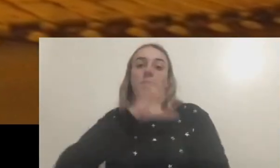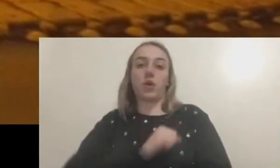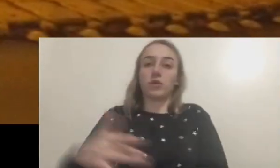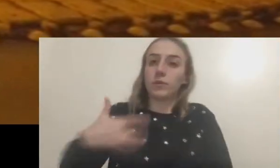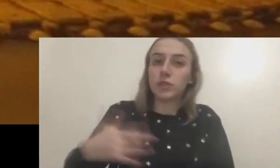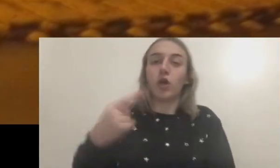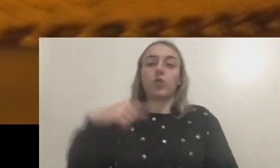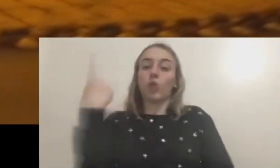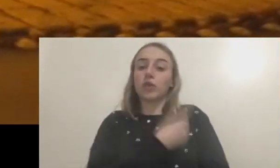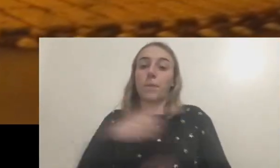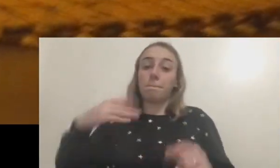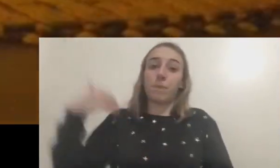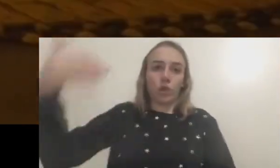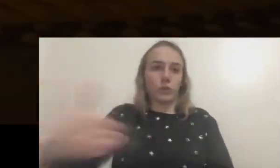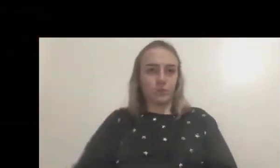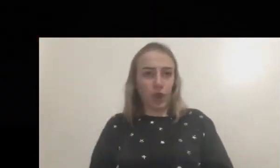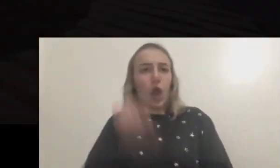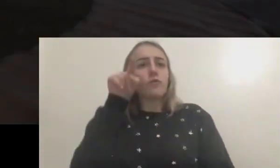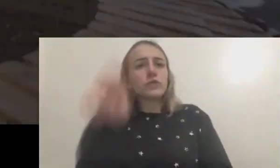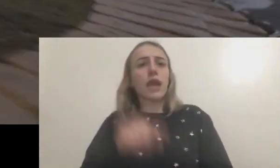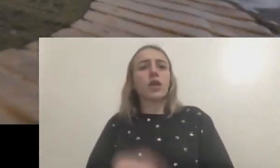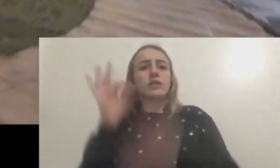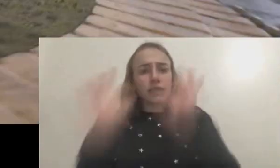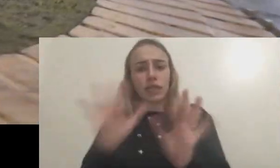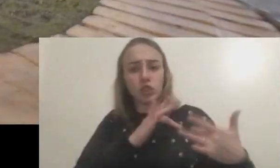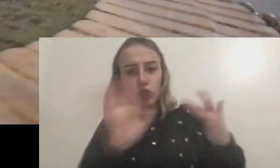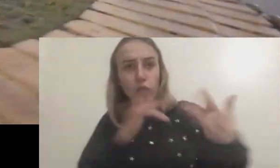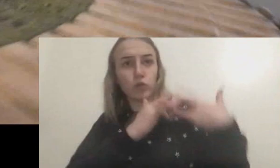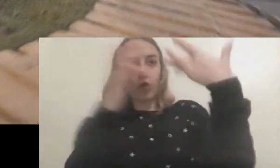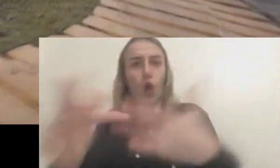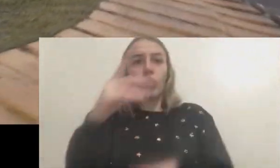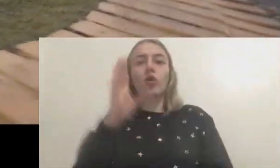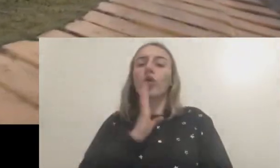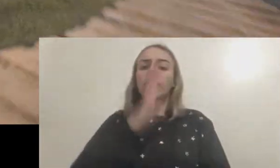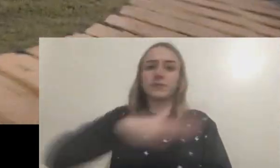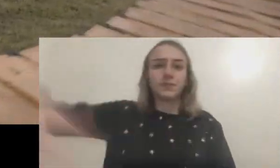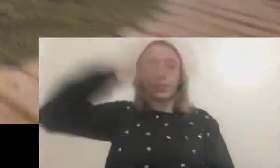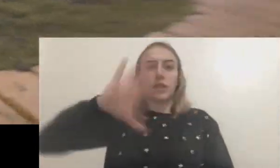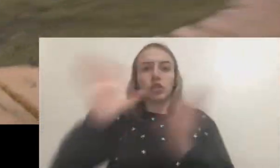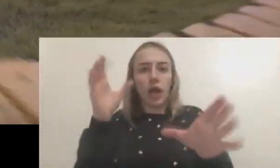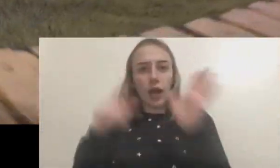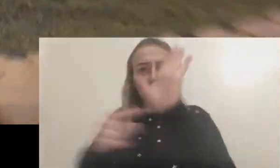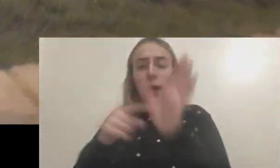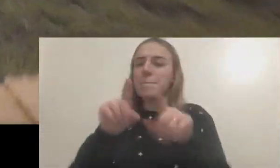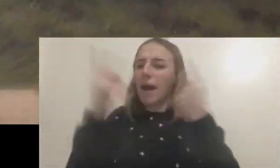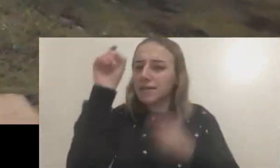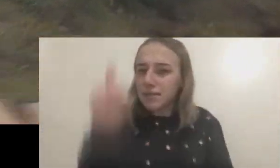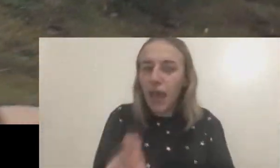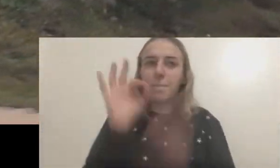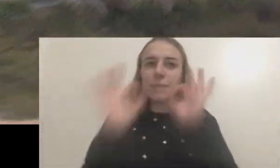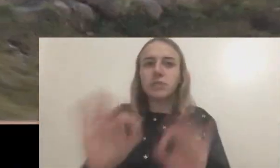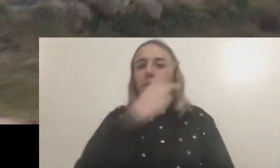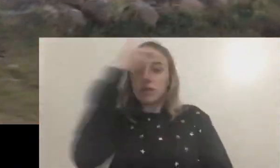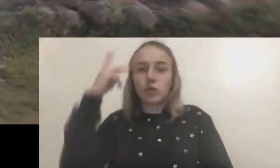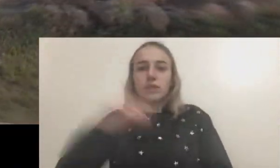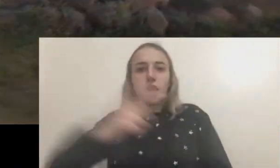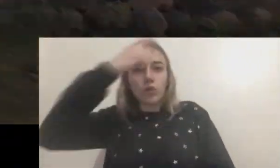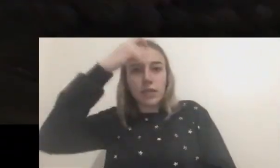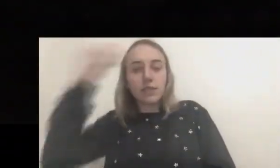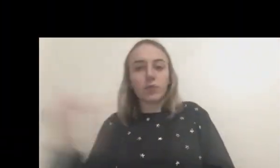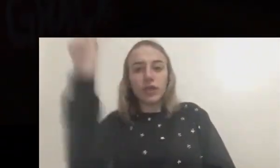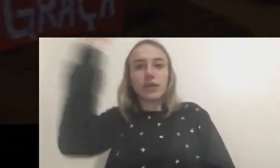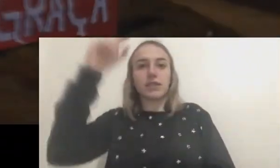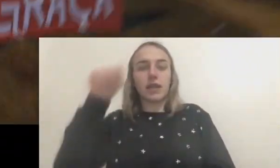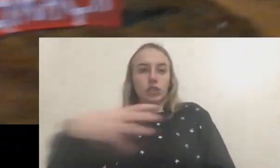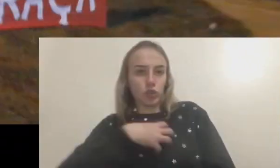ato mais puro De demonstrar amor e compaixão Ao nosso próximo Você com certeza já doou Ou conhece alguém que já contribuiu